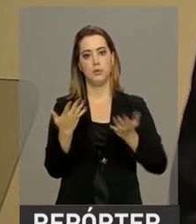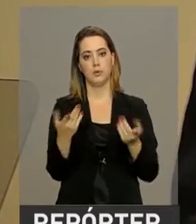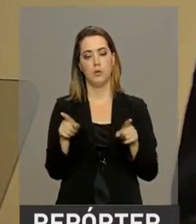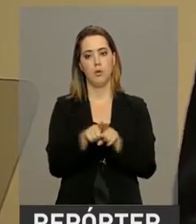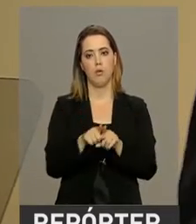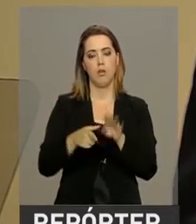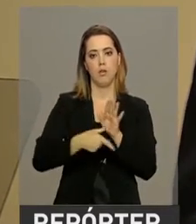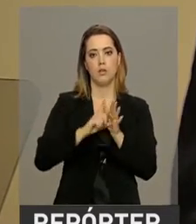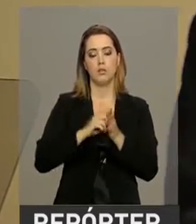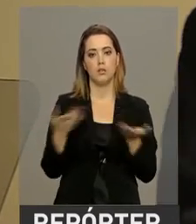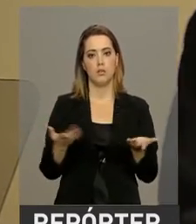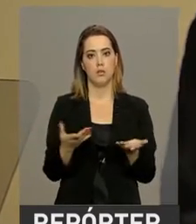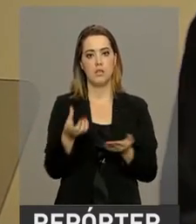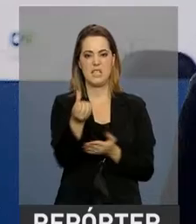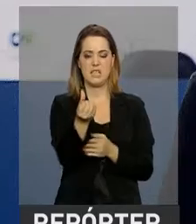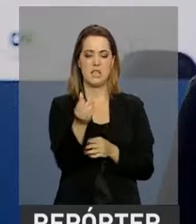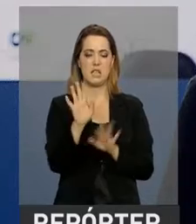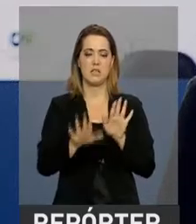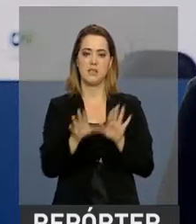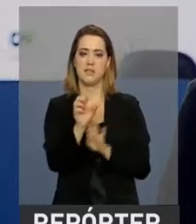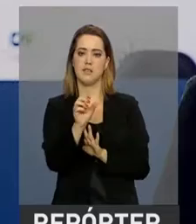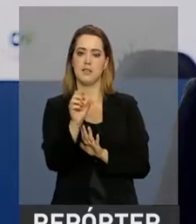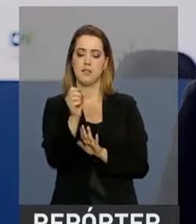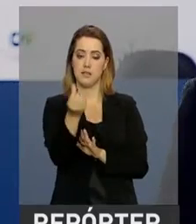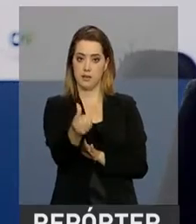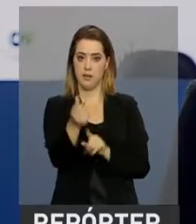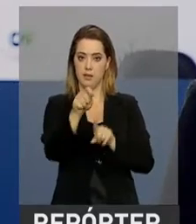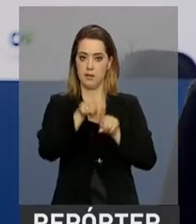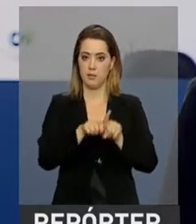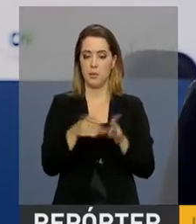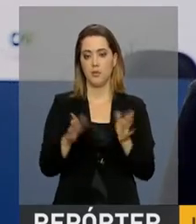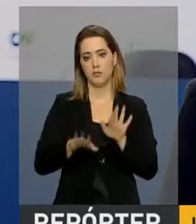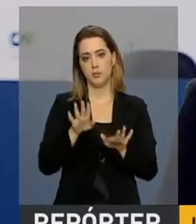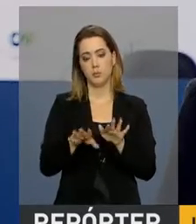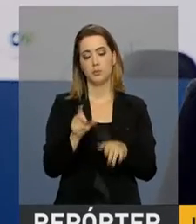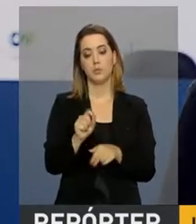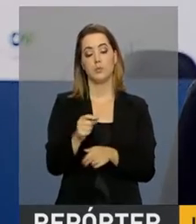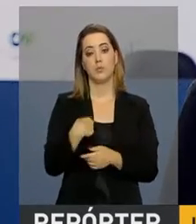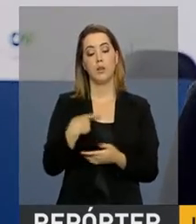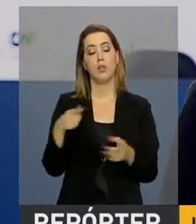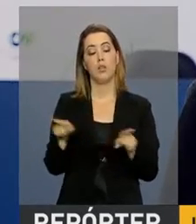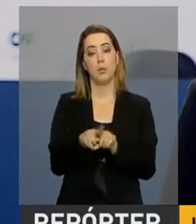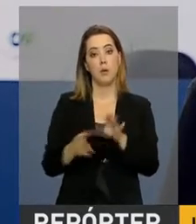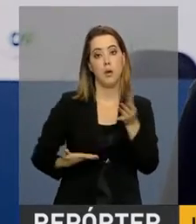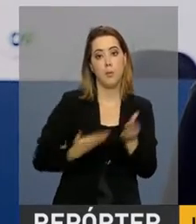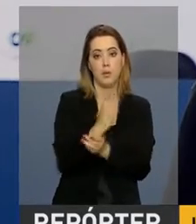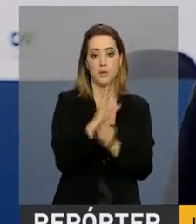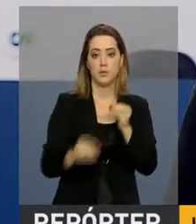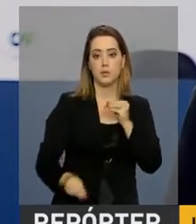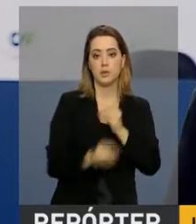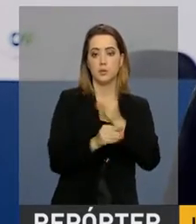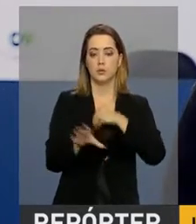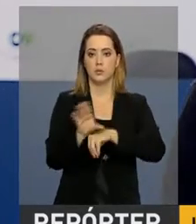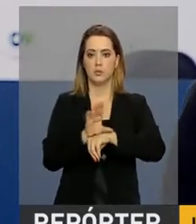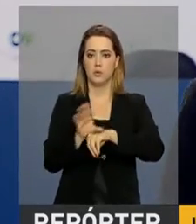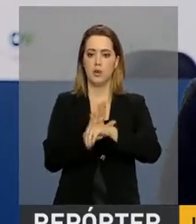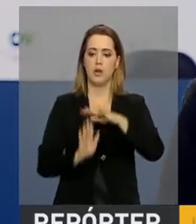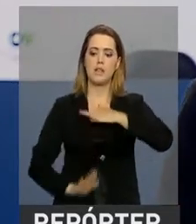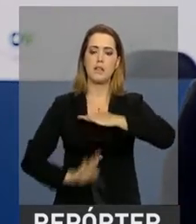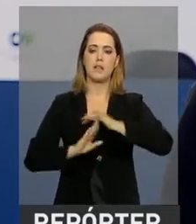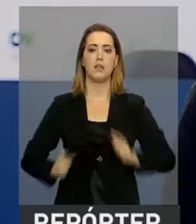estou falando de seis meses michel temer voltou a defender a aprovação da proposta de emenda à constituição que